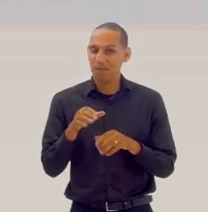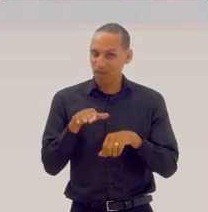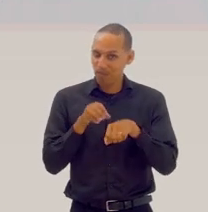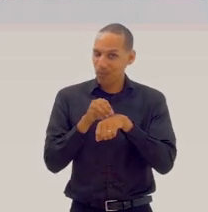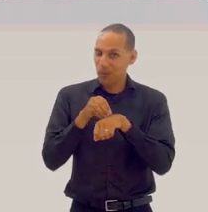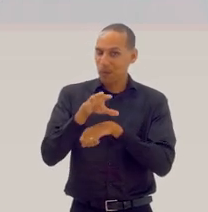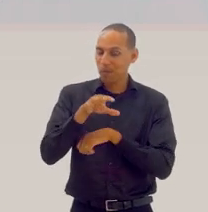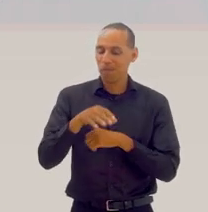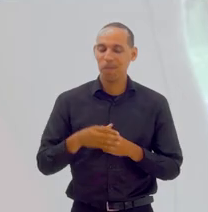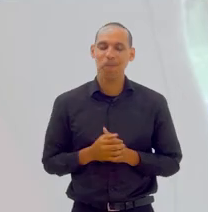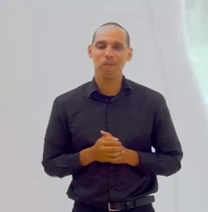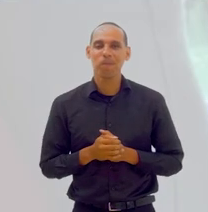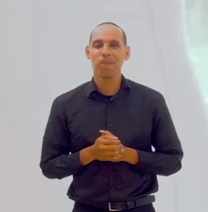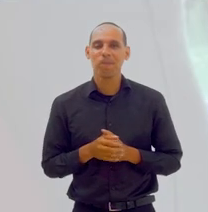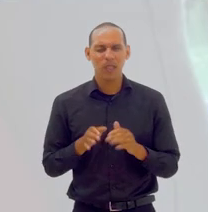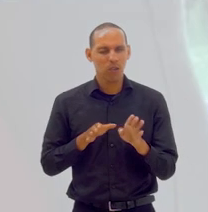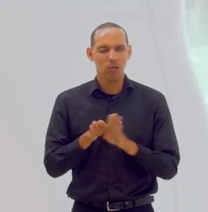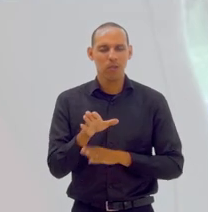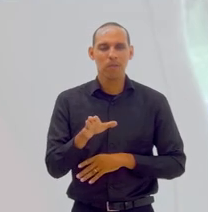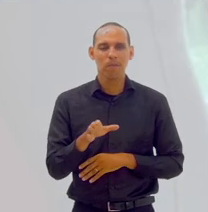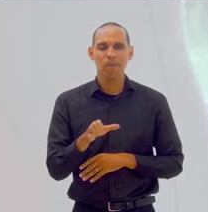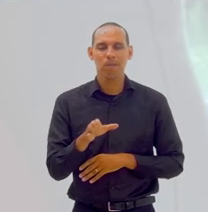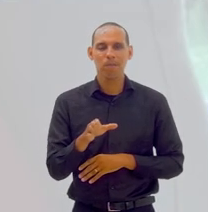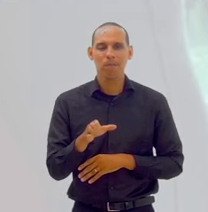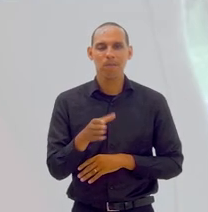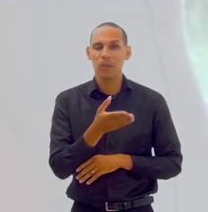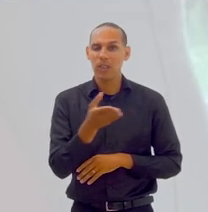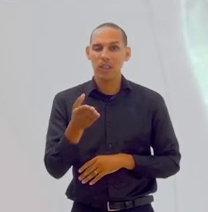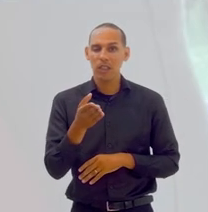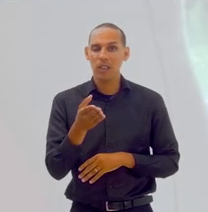Dou um conselho. Ouçam.